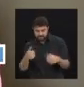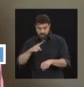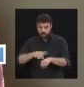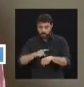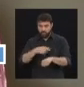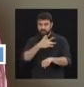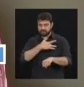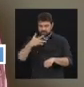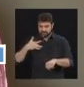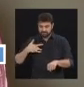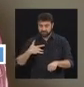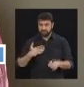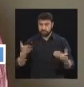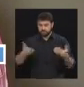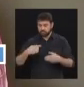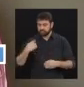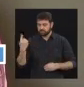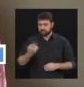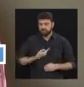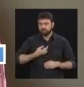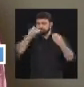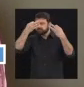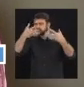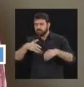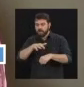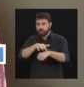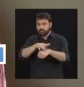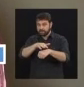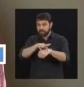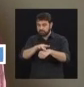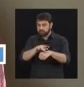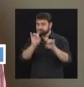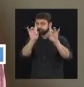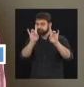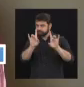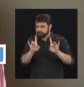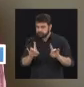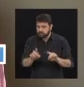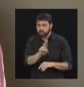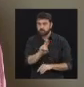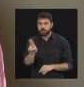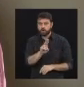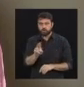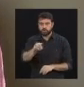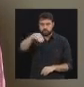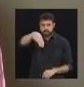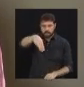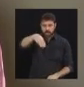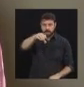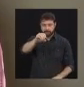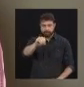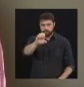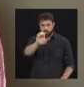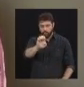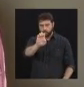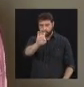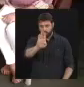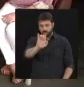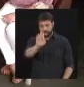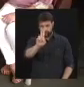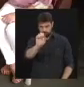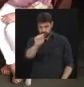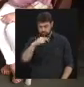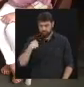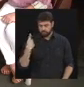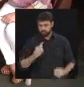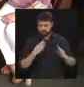este é o Momento Saúde e hoje nós vamos falar sobre uma síndrome rara, que é a síndrome de Moebius. Para isso nós viemos até a